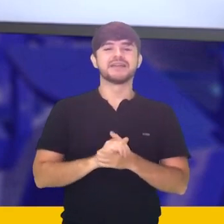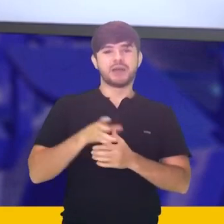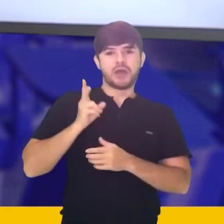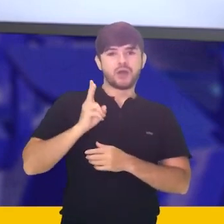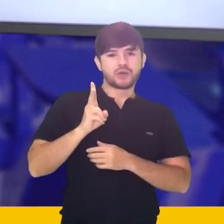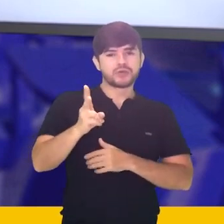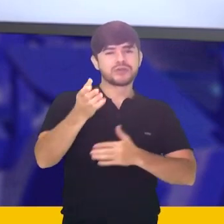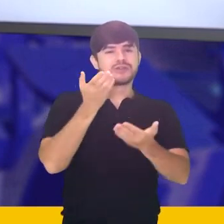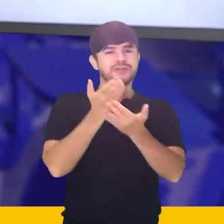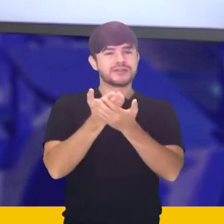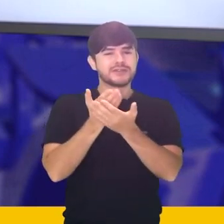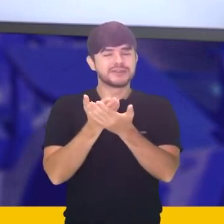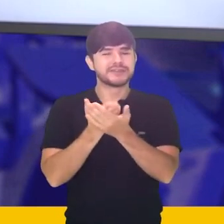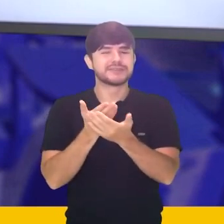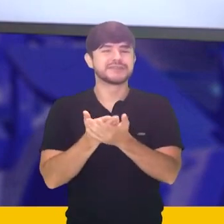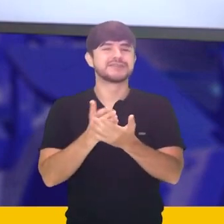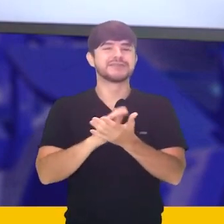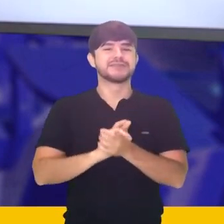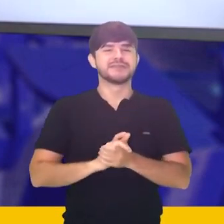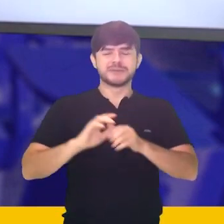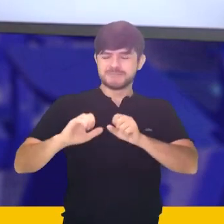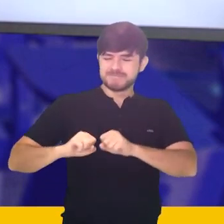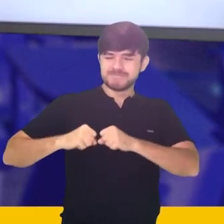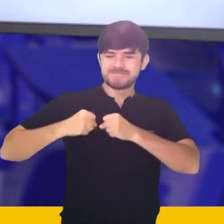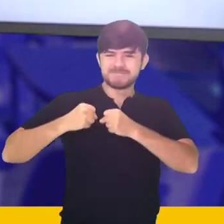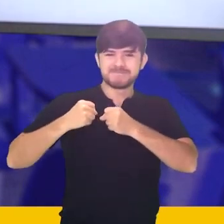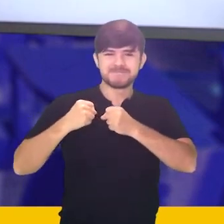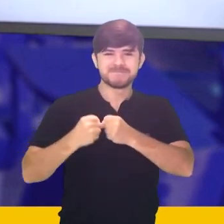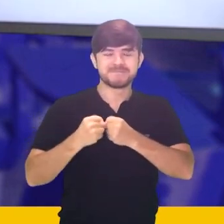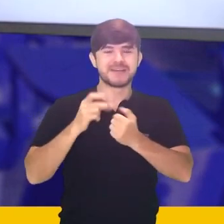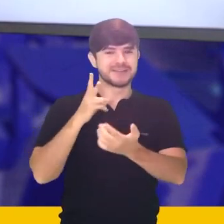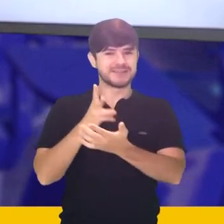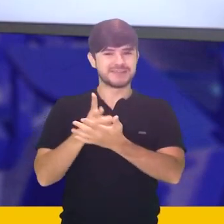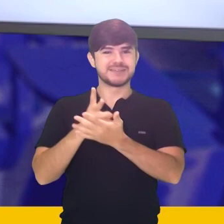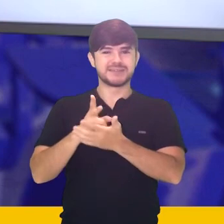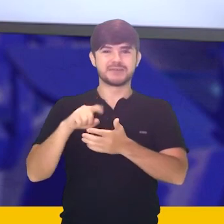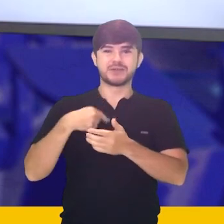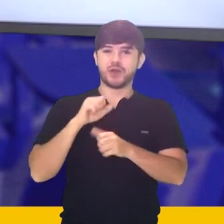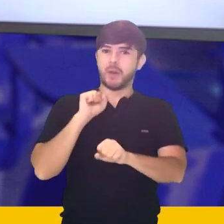E continuem estudando, continuem se esforçando, dando o máximo